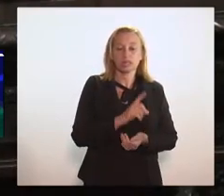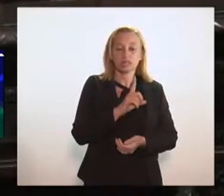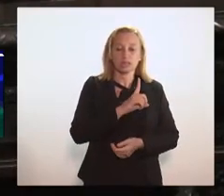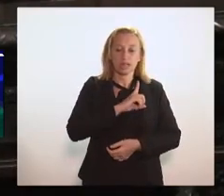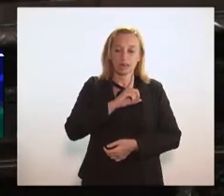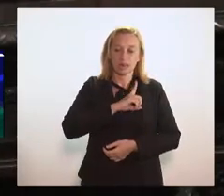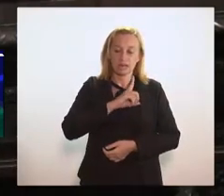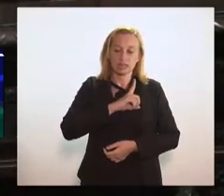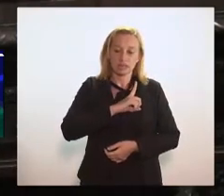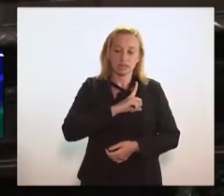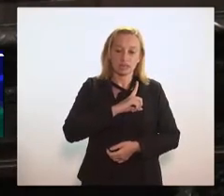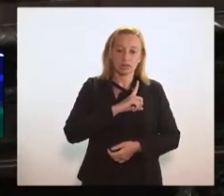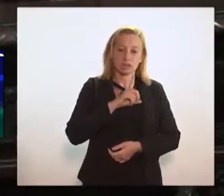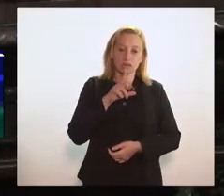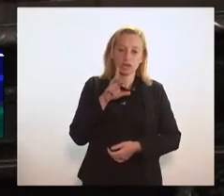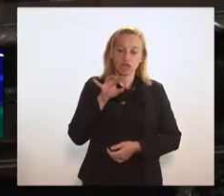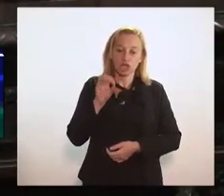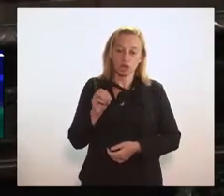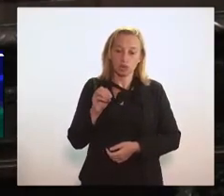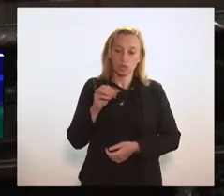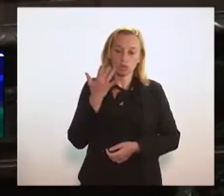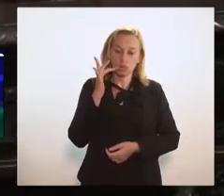Delegacia do Rio do Ouro.